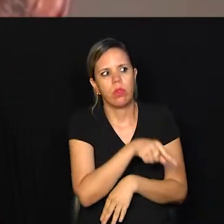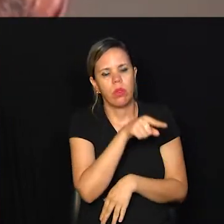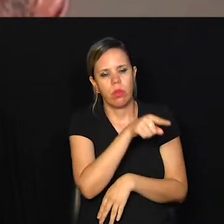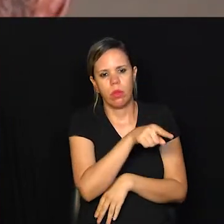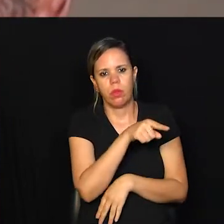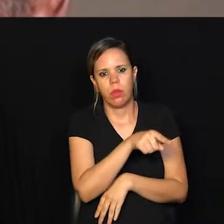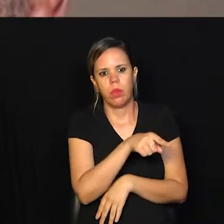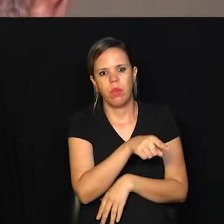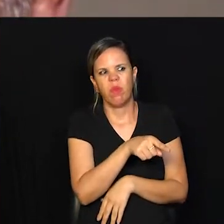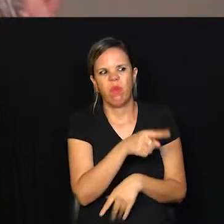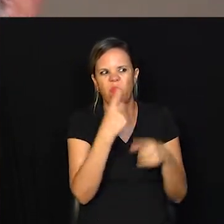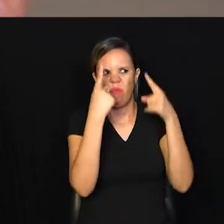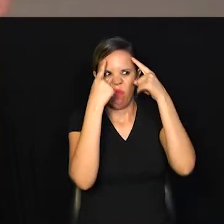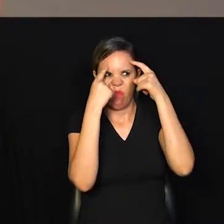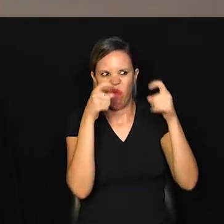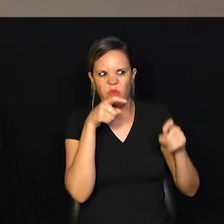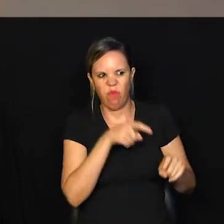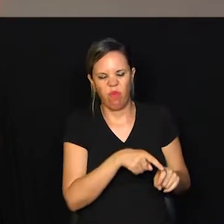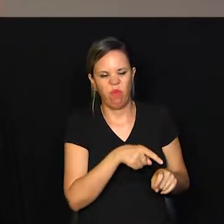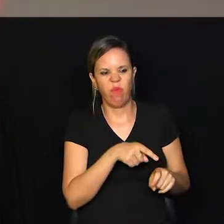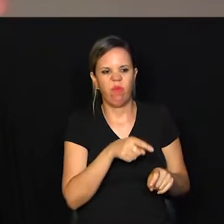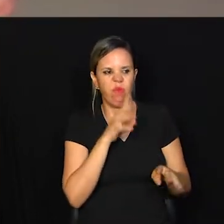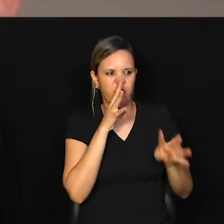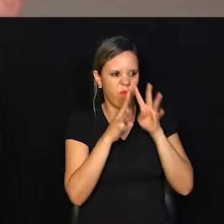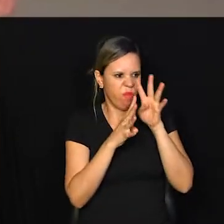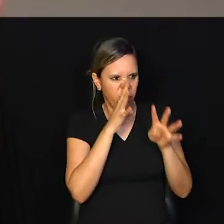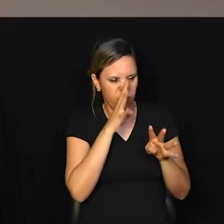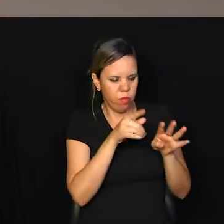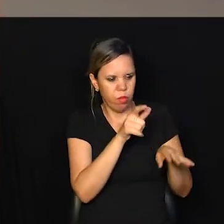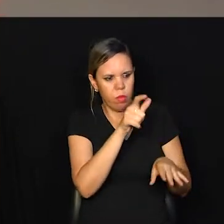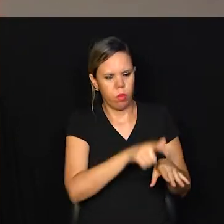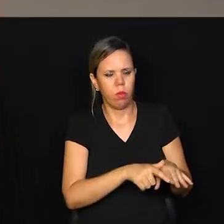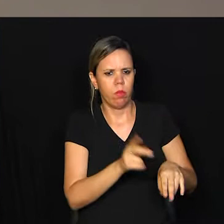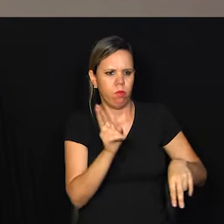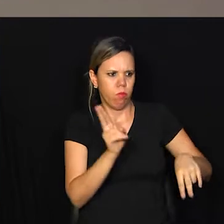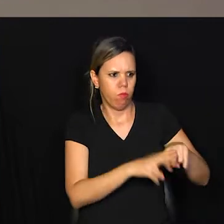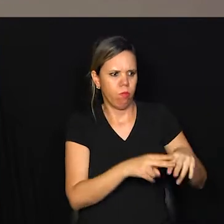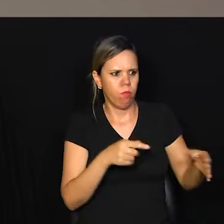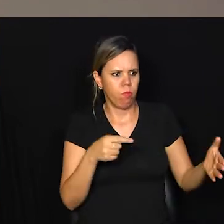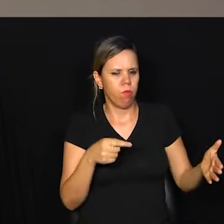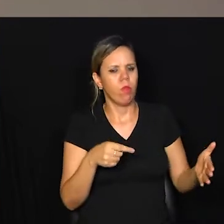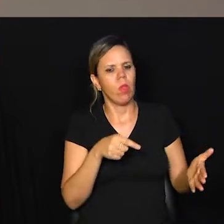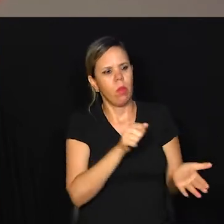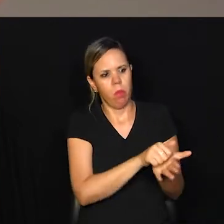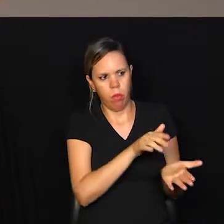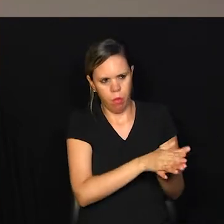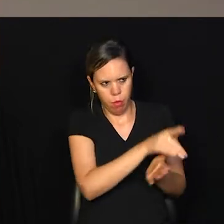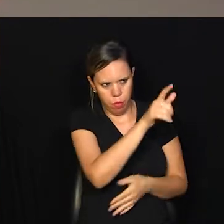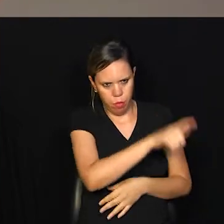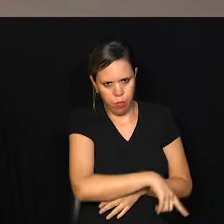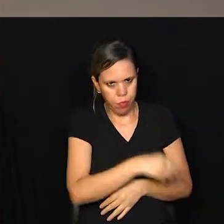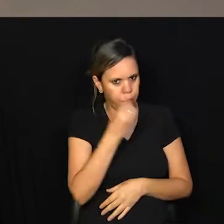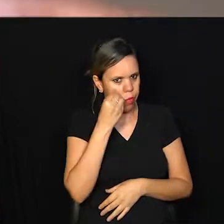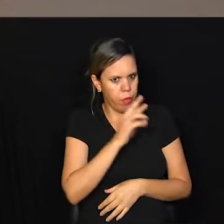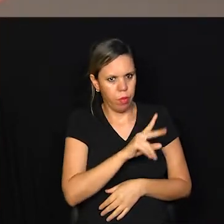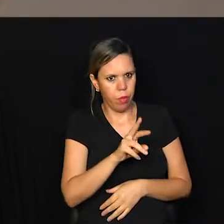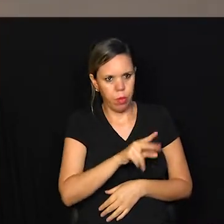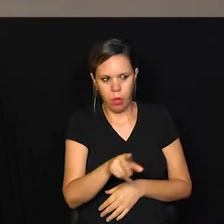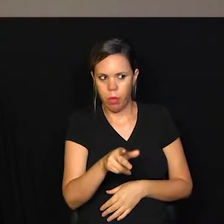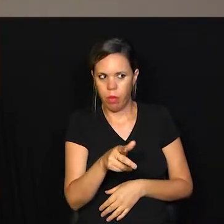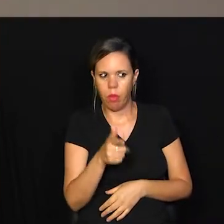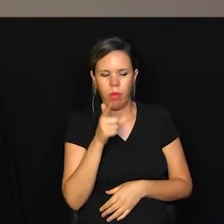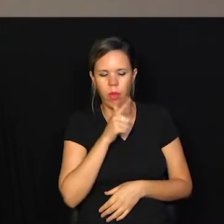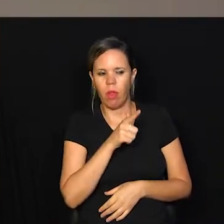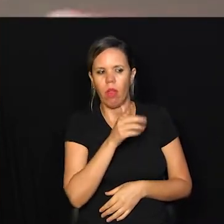aquele agressor e pune aquele agressor, me parece muito mais uma tentativa de não ser